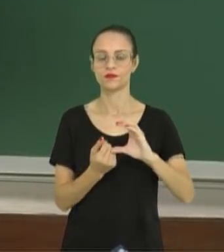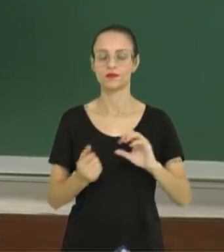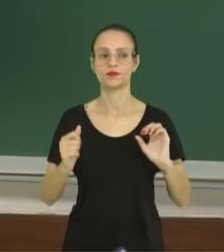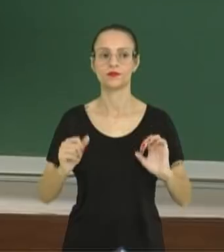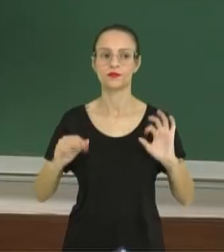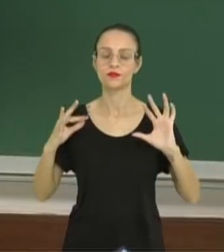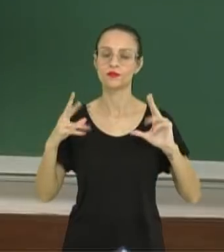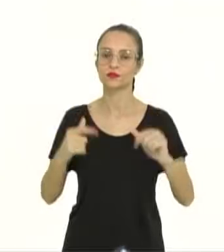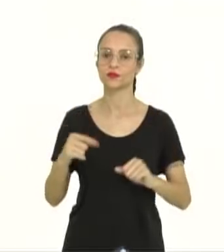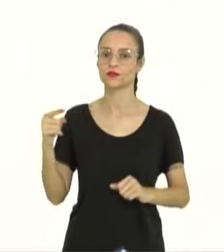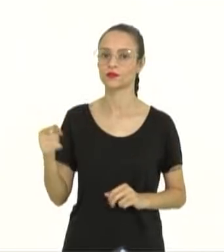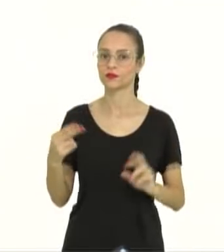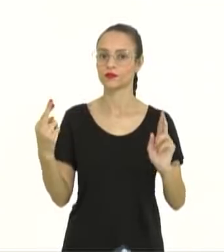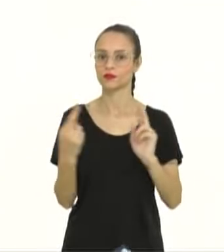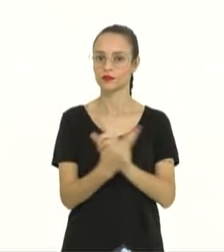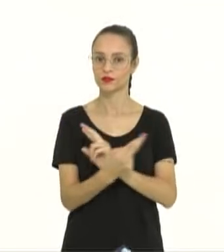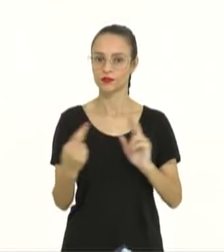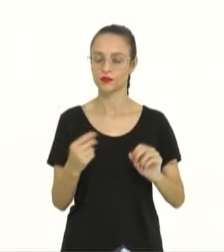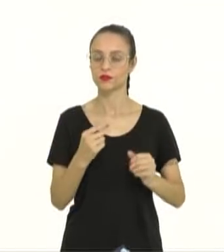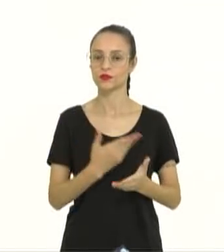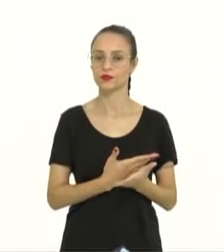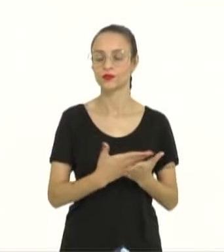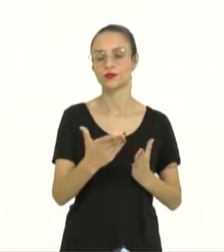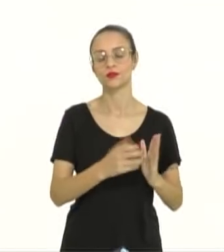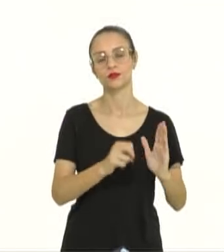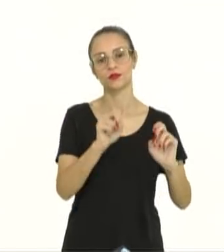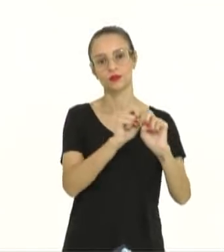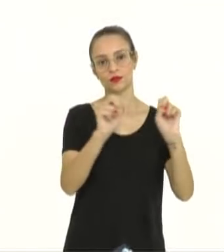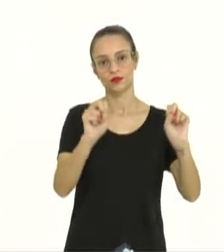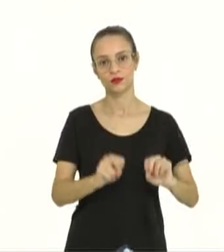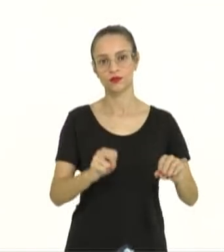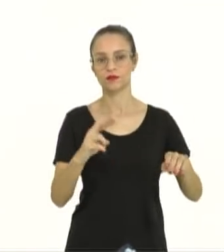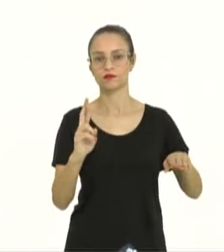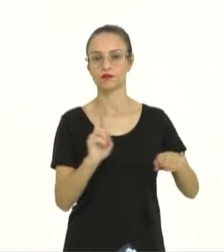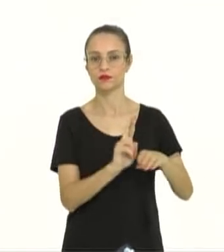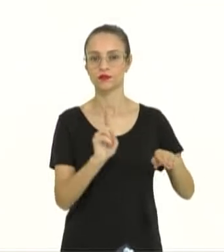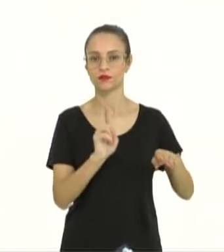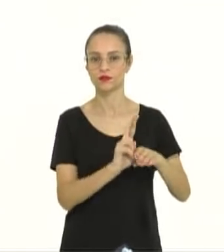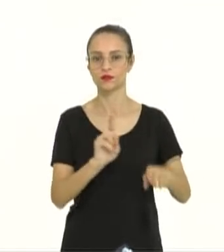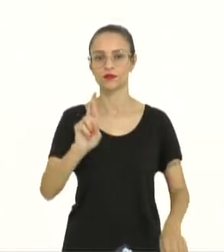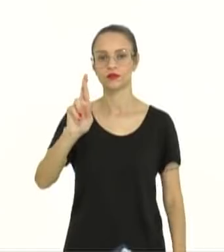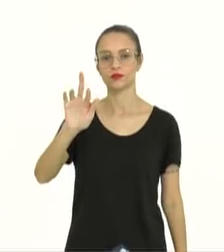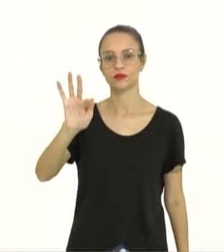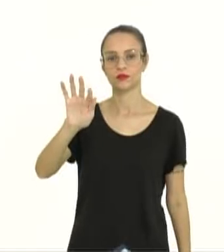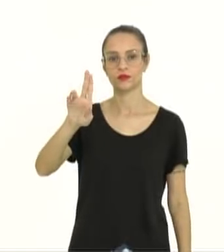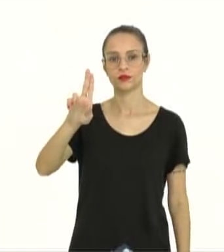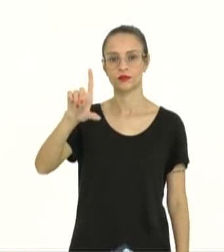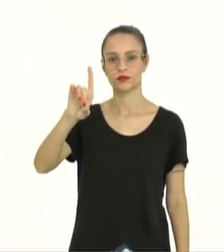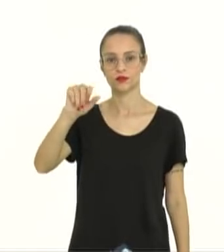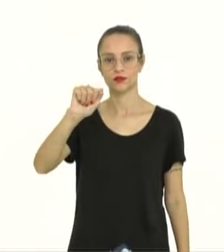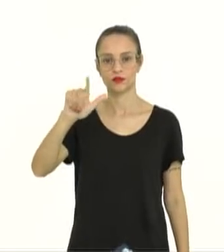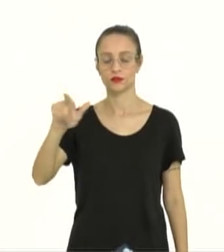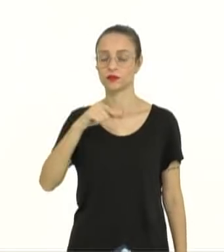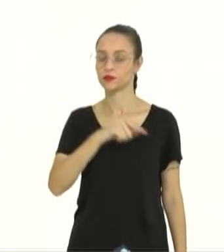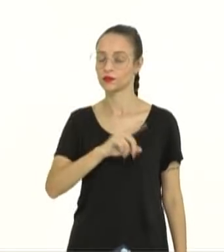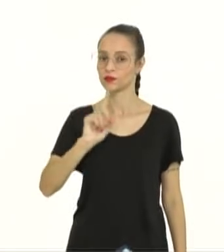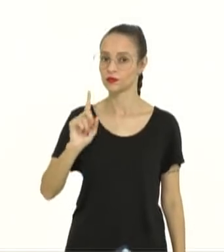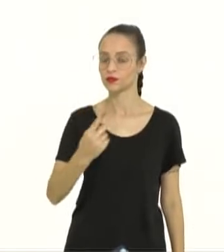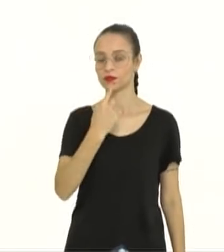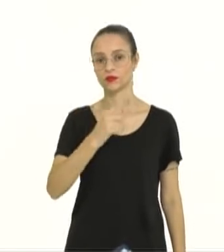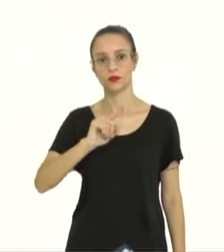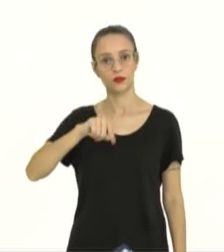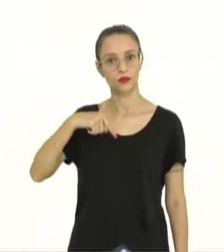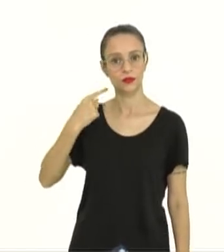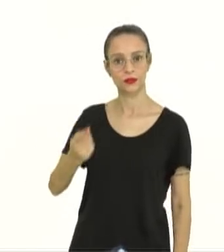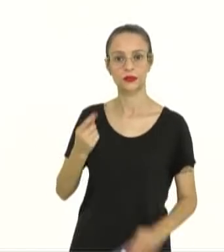isso tem início lá no sistema feudal, que foi o sistema econômico precursor, que veio antes do capitalismo.